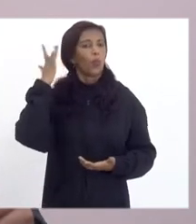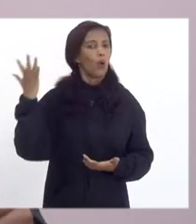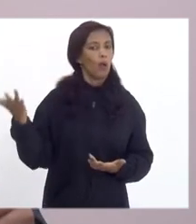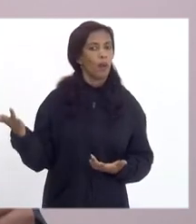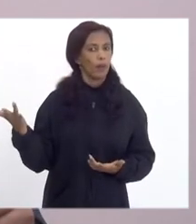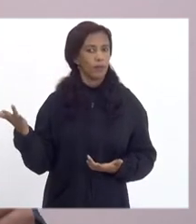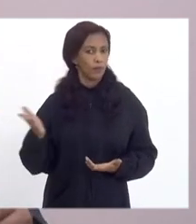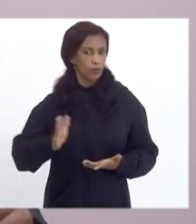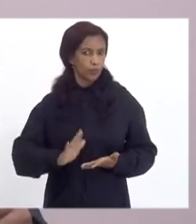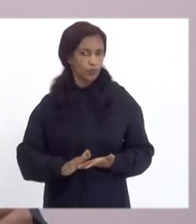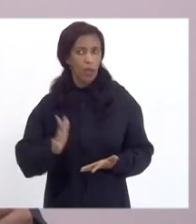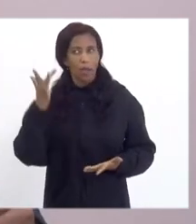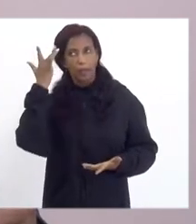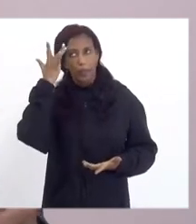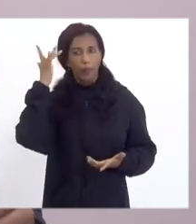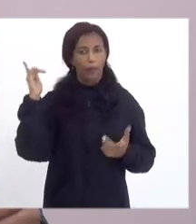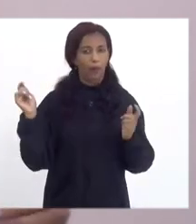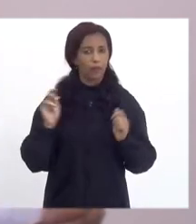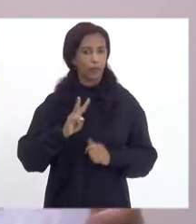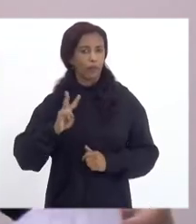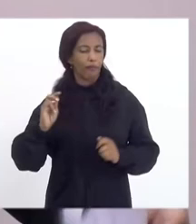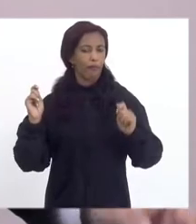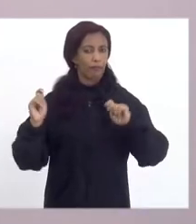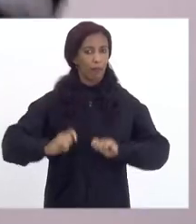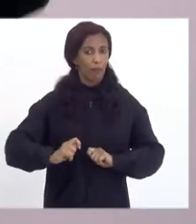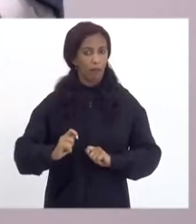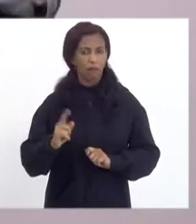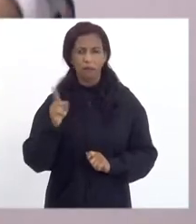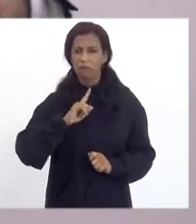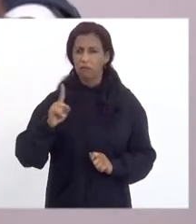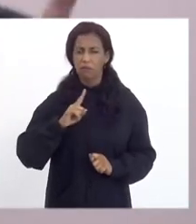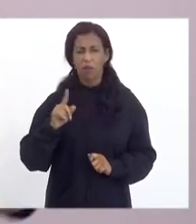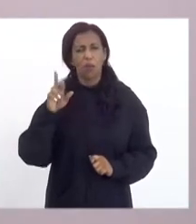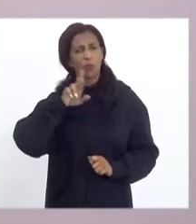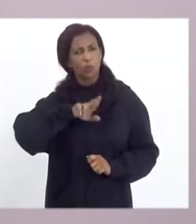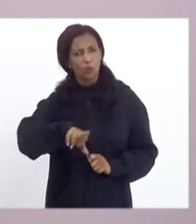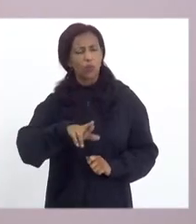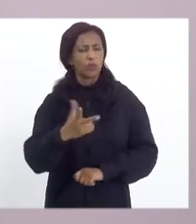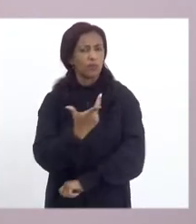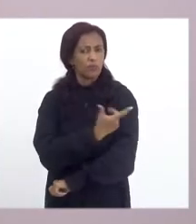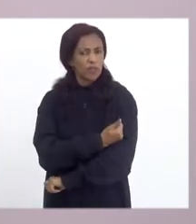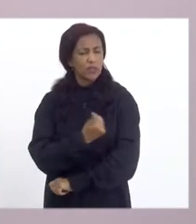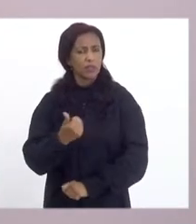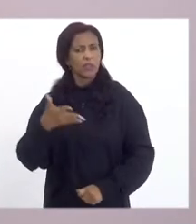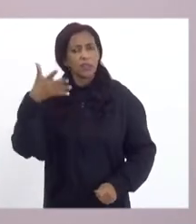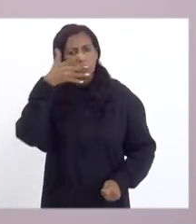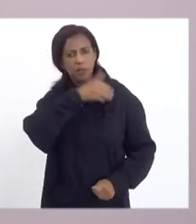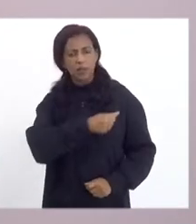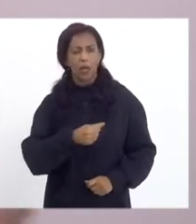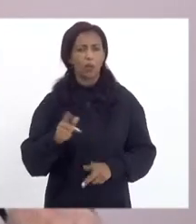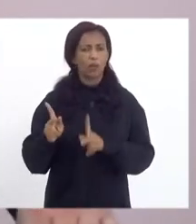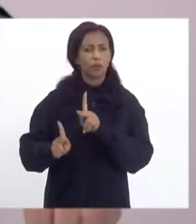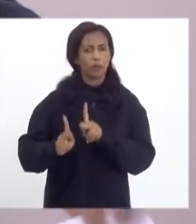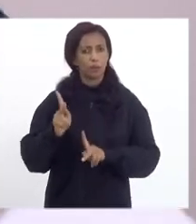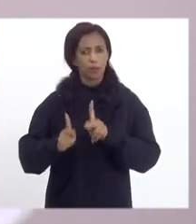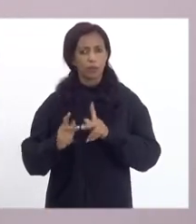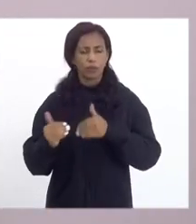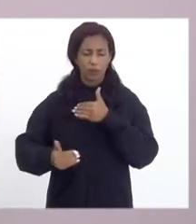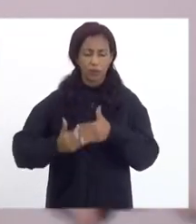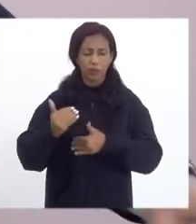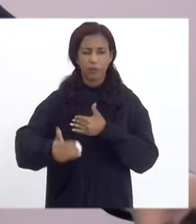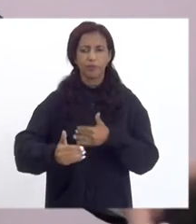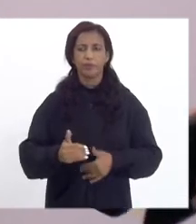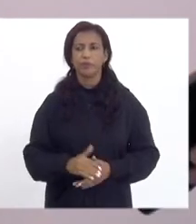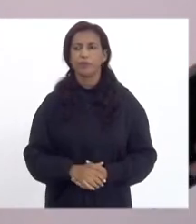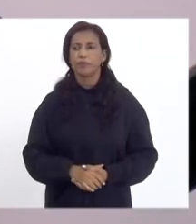por uma axiologia. Eu acho que vai dar certo. Não, foi a vacina, o resultado da vacina que está salvando a população. Vamos avançar